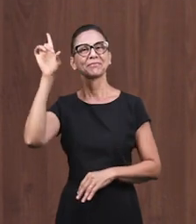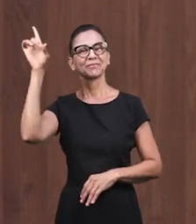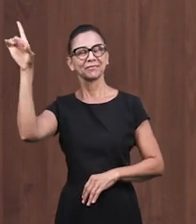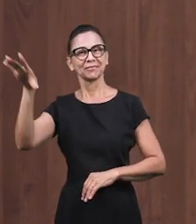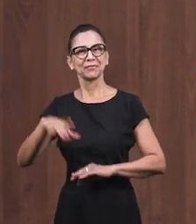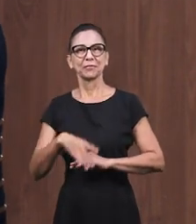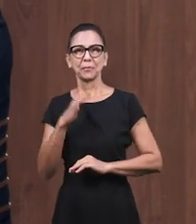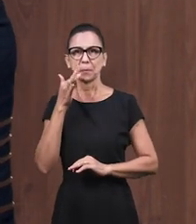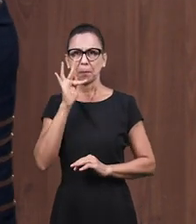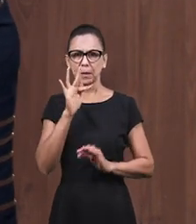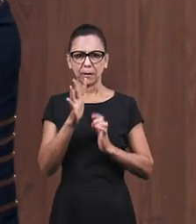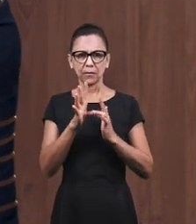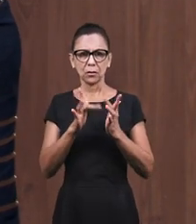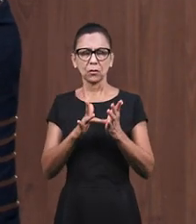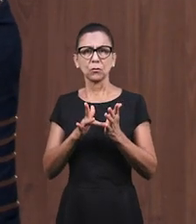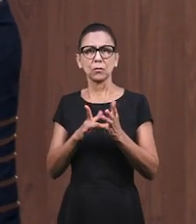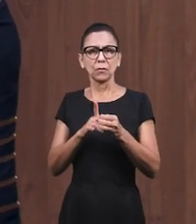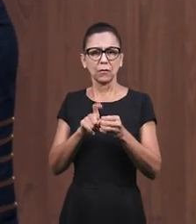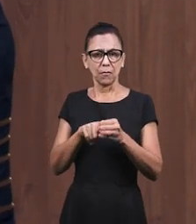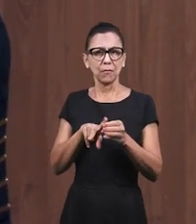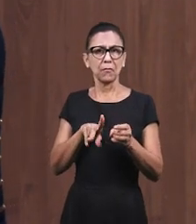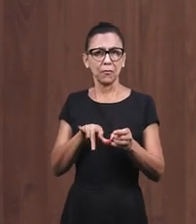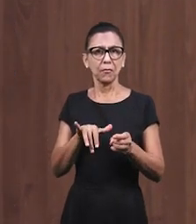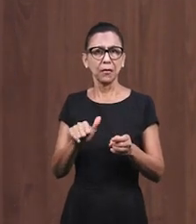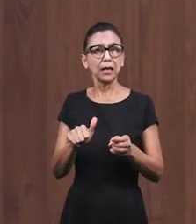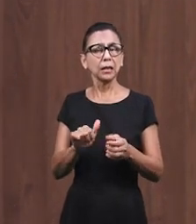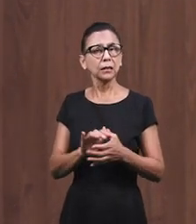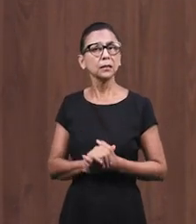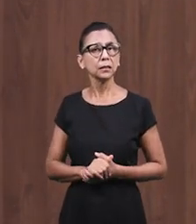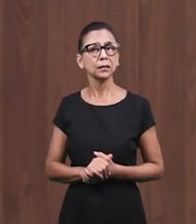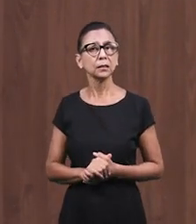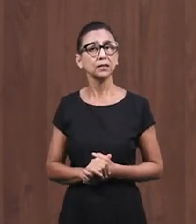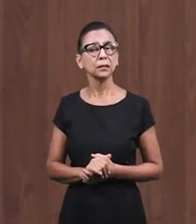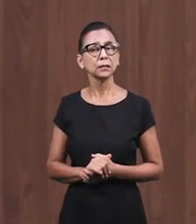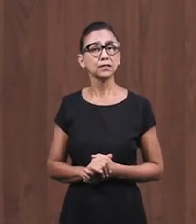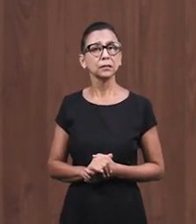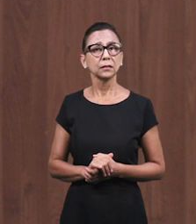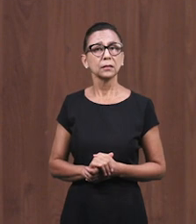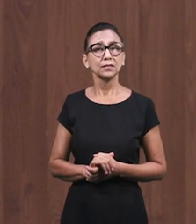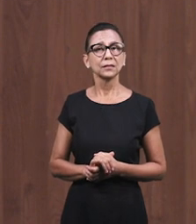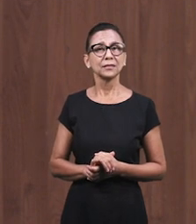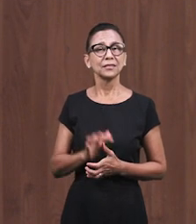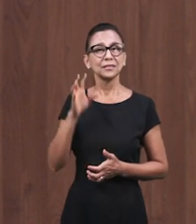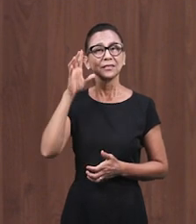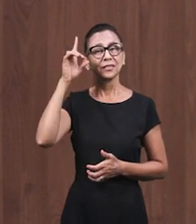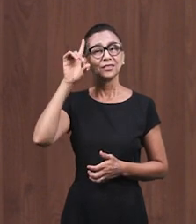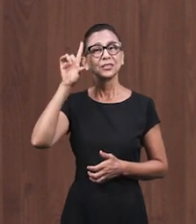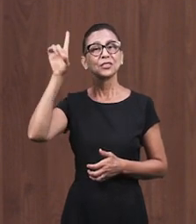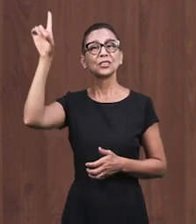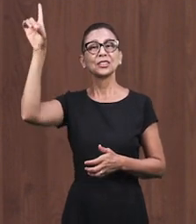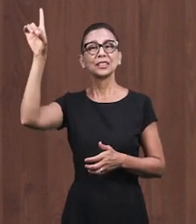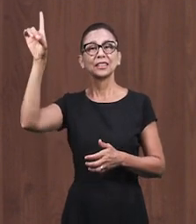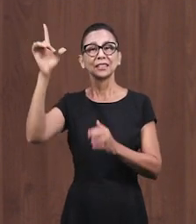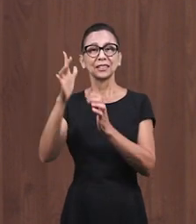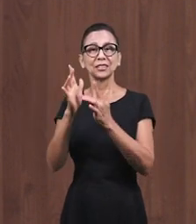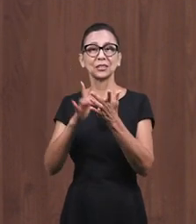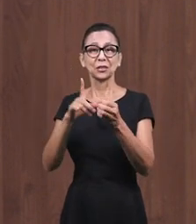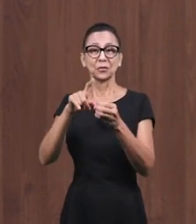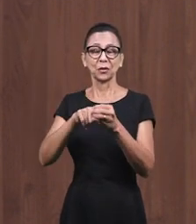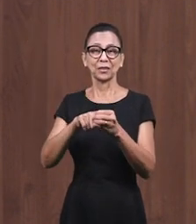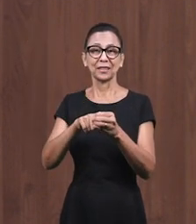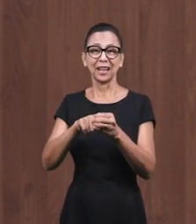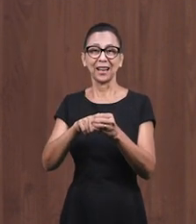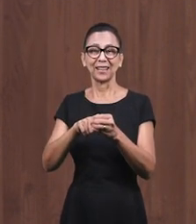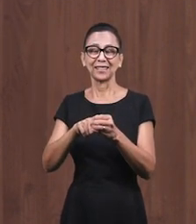Em breve Jesus voltará. E quando ele voltar, nós vamos viver em